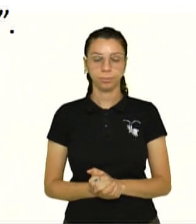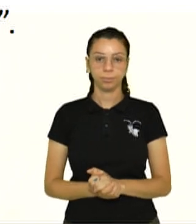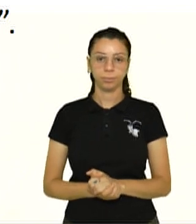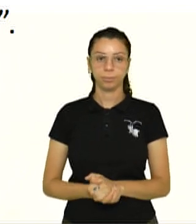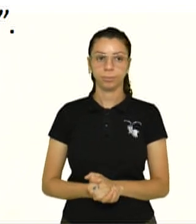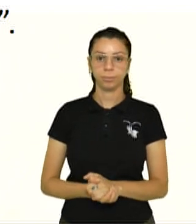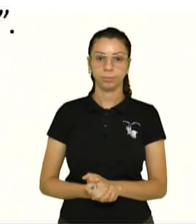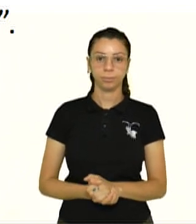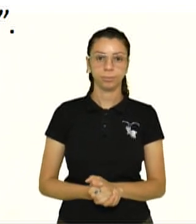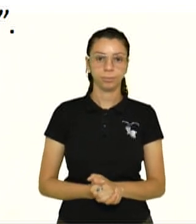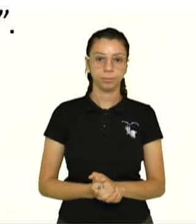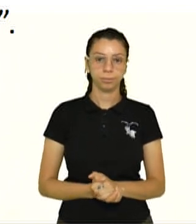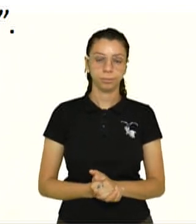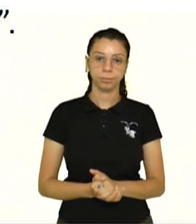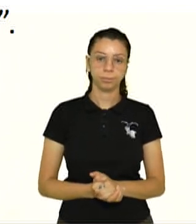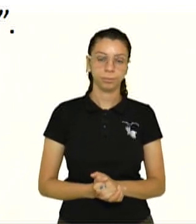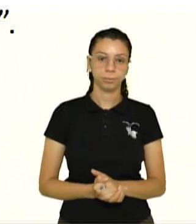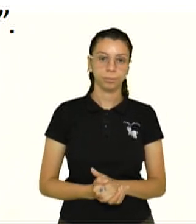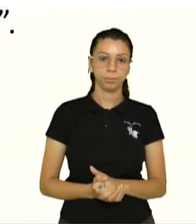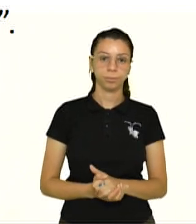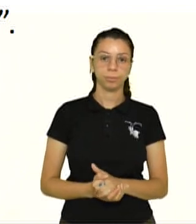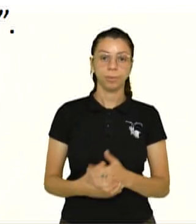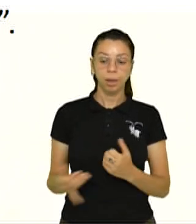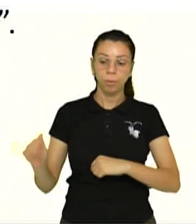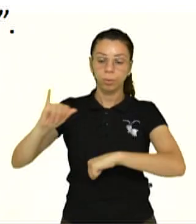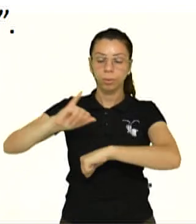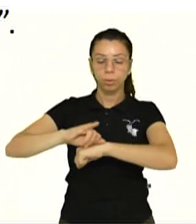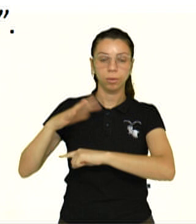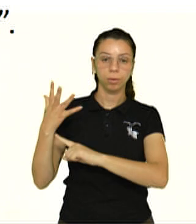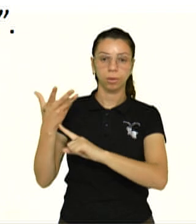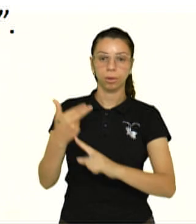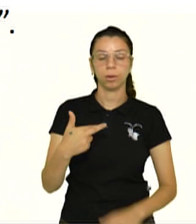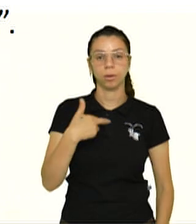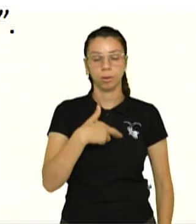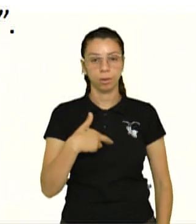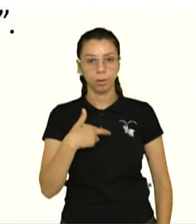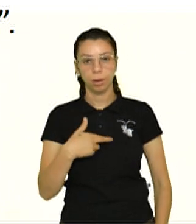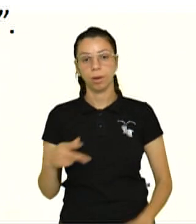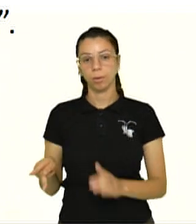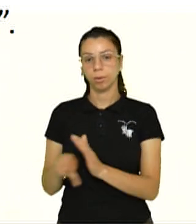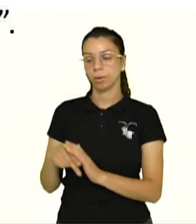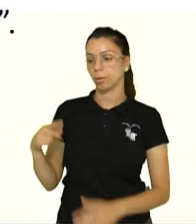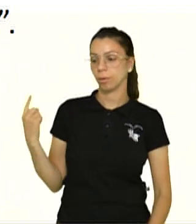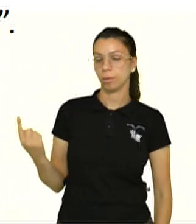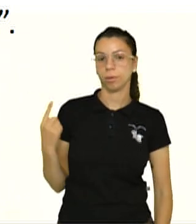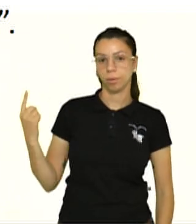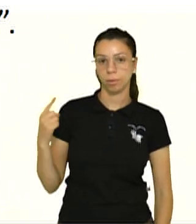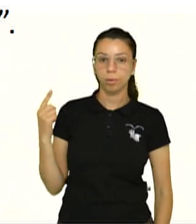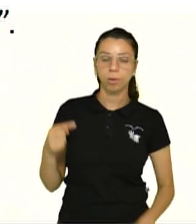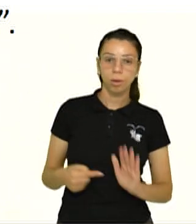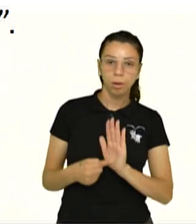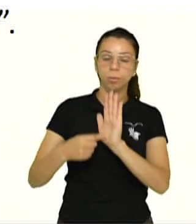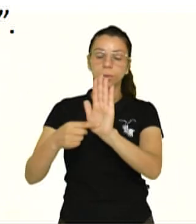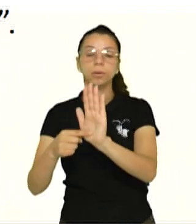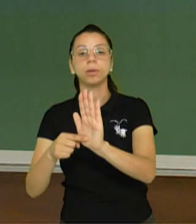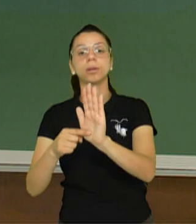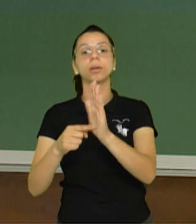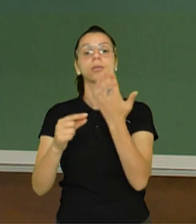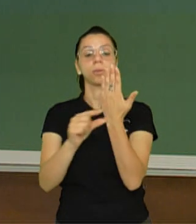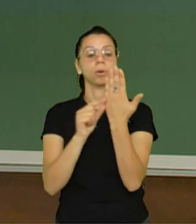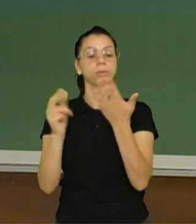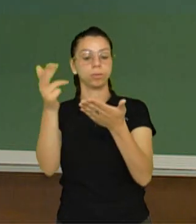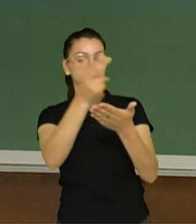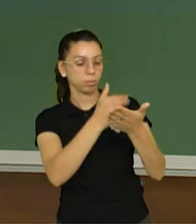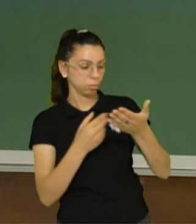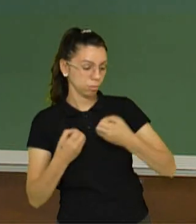Então, o centro da arte romântica é o indivíduo, né? E o mundo é representado como o artista o vê, e